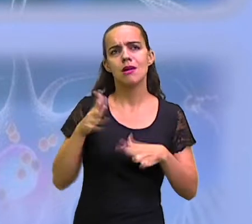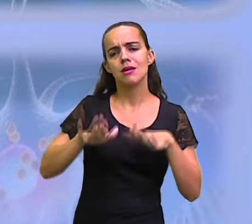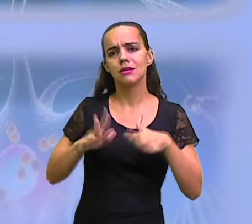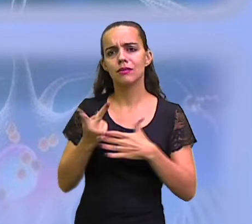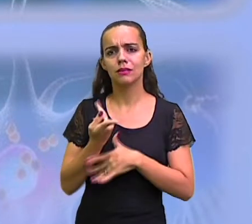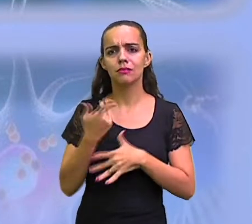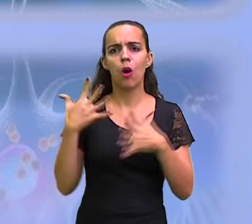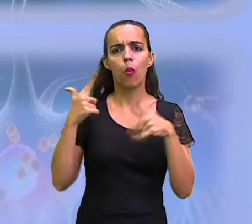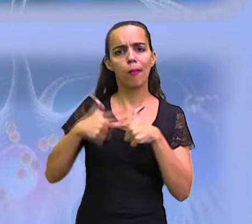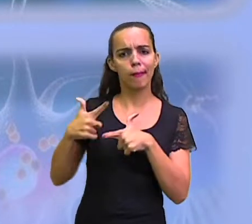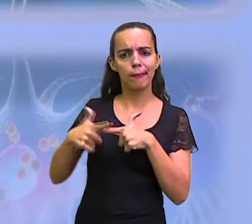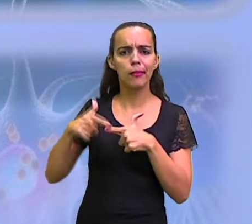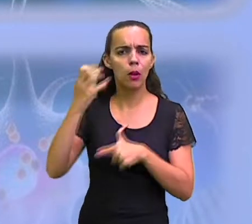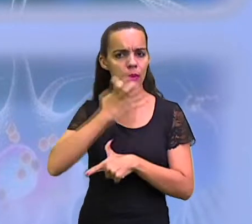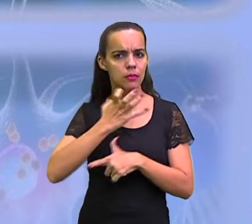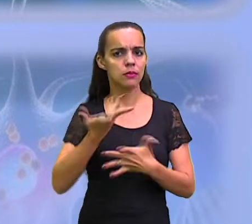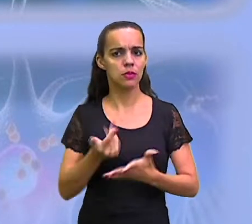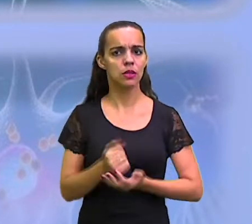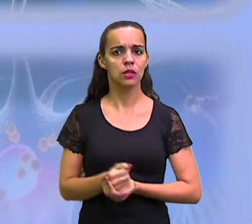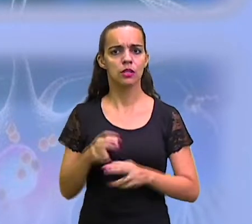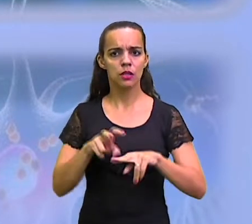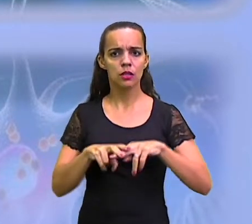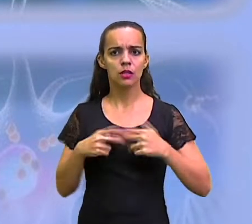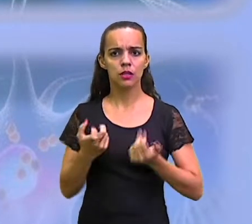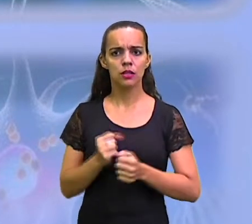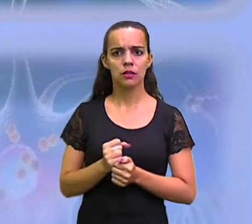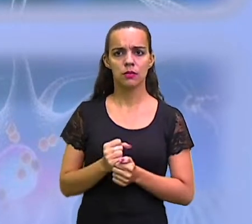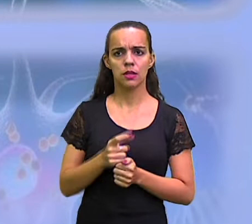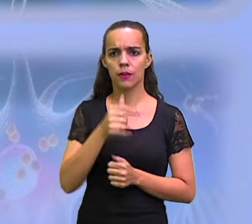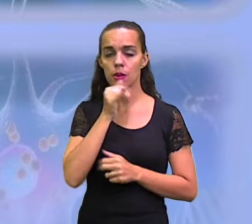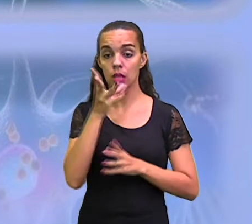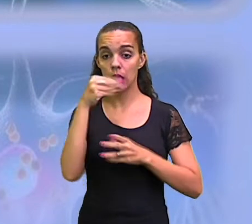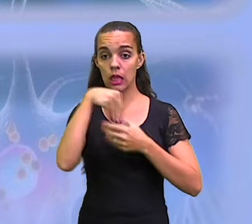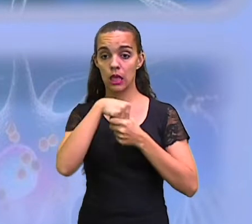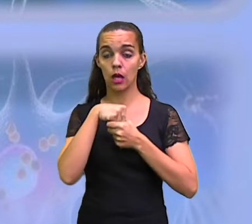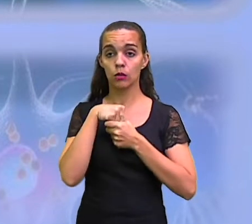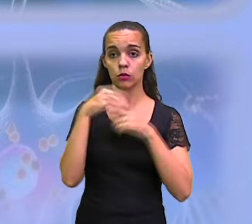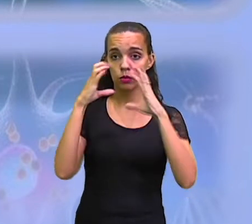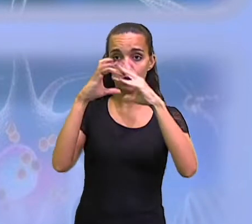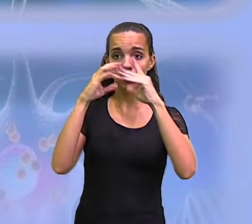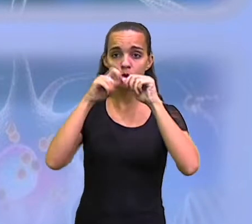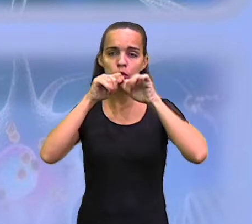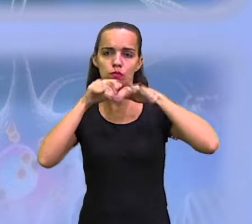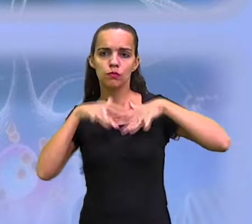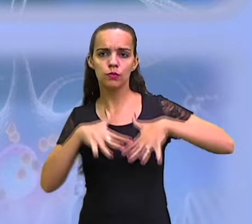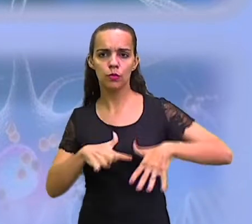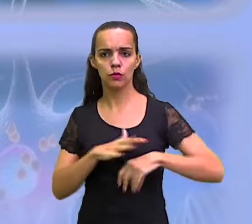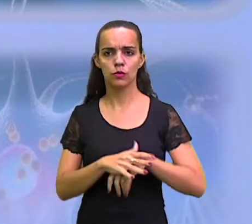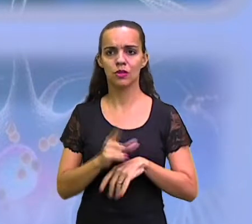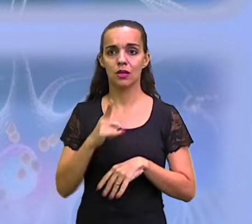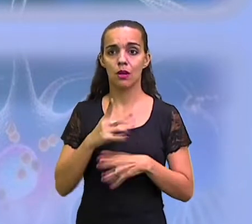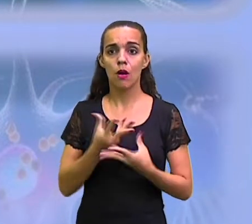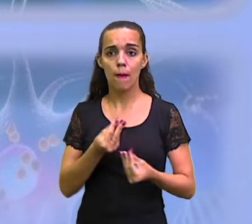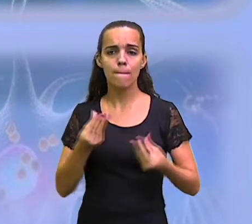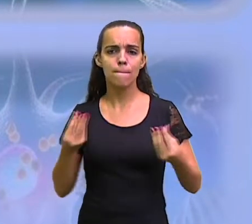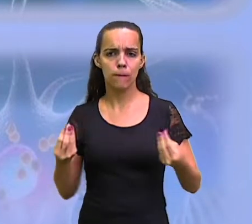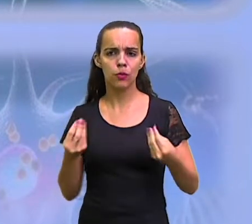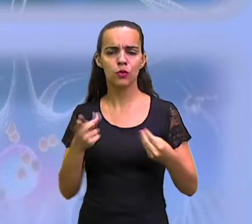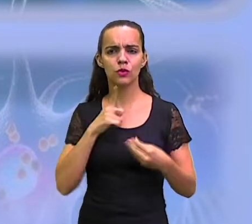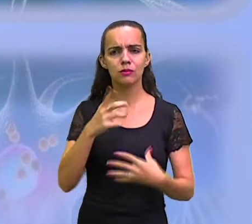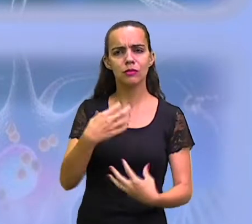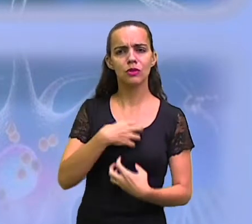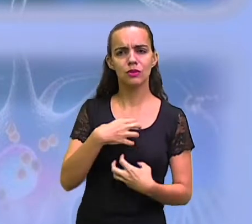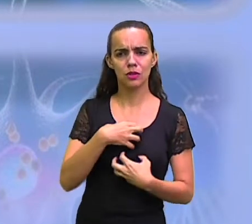quando somos acometidos por doenças do sistema nervoso, muitos dos nossos sentidos